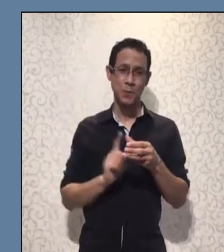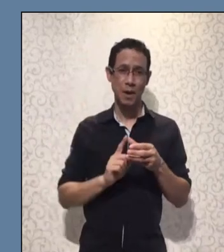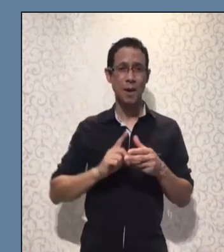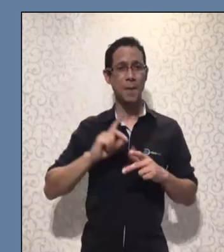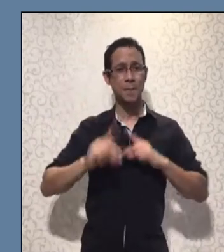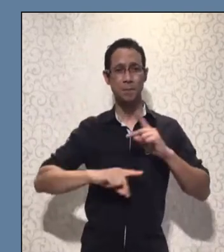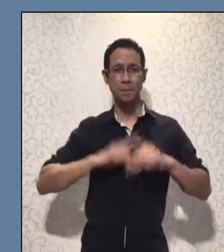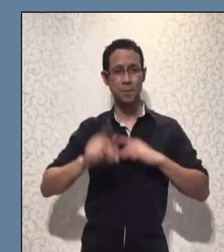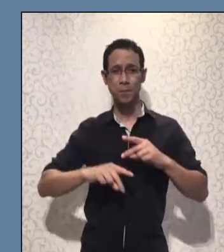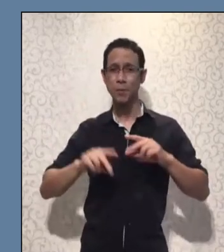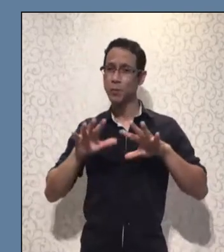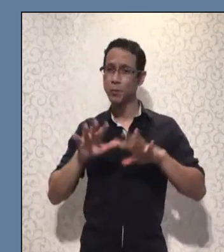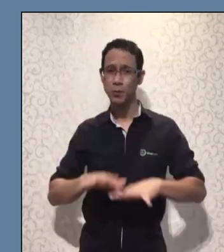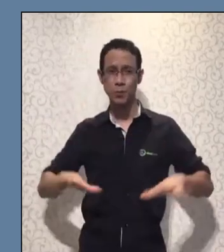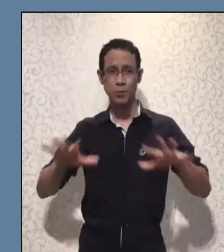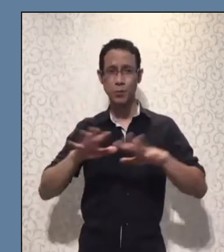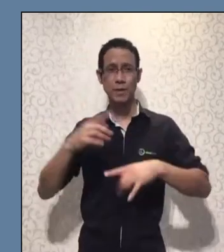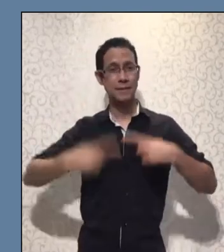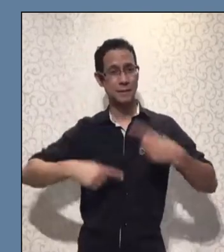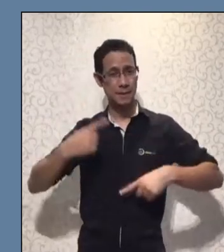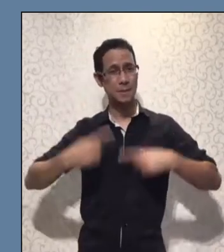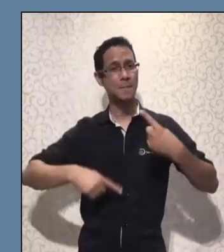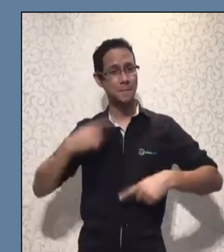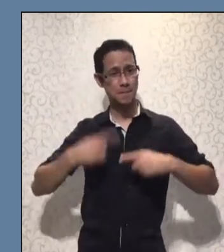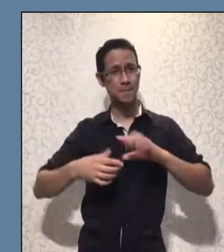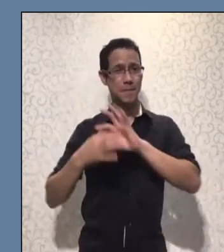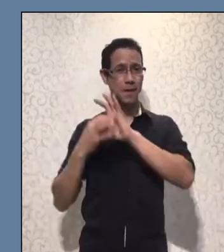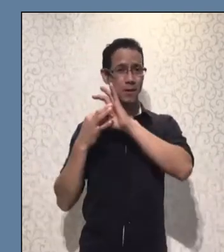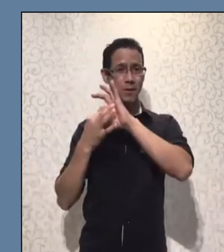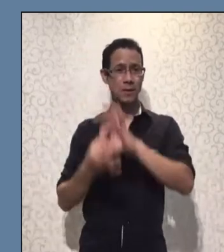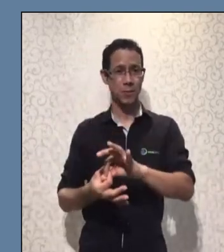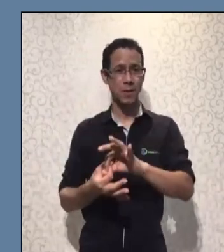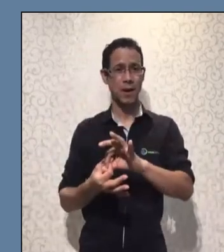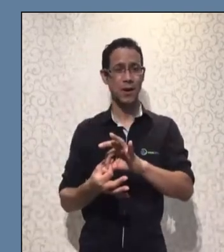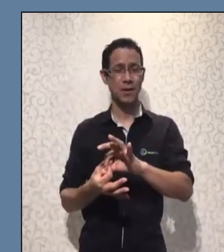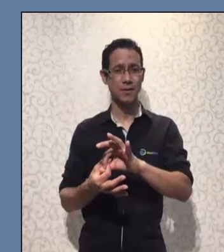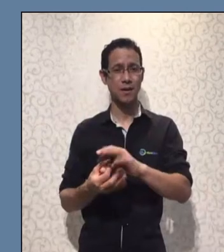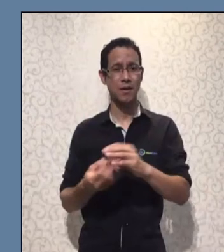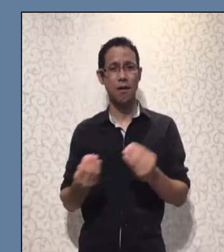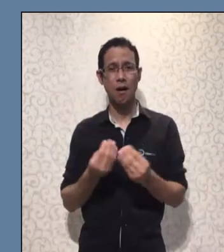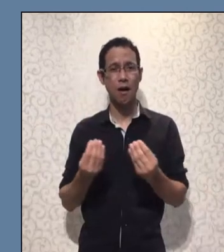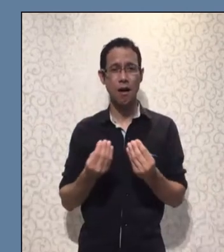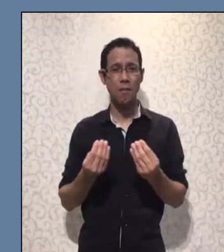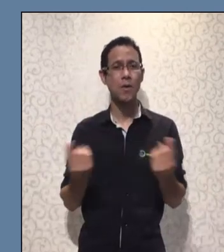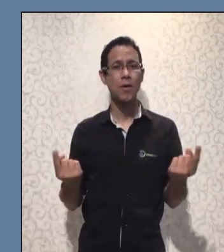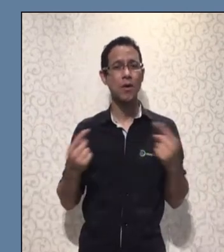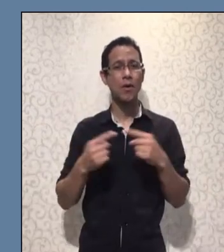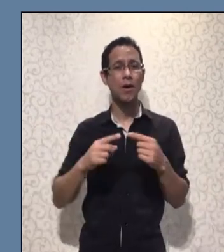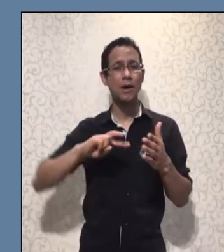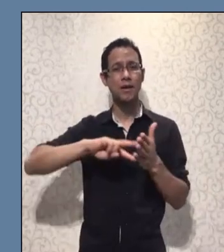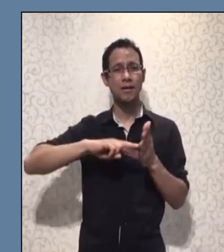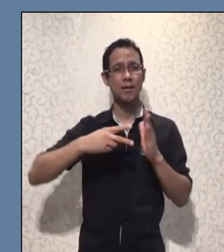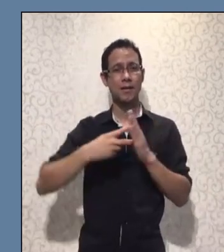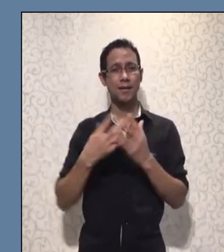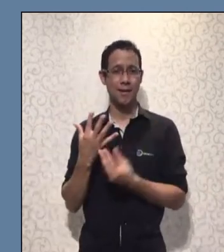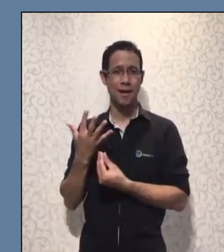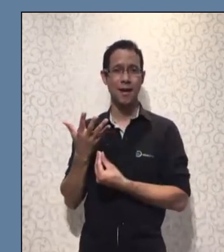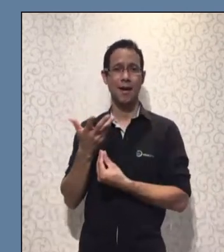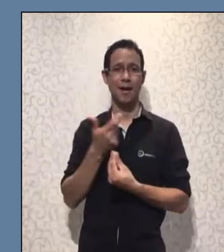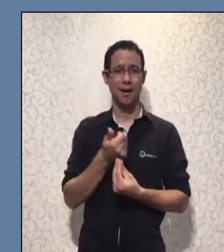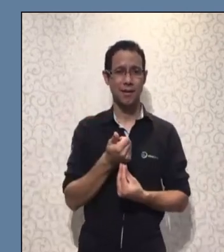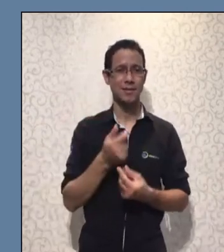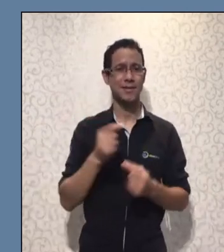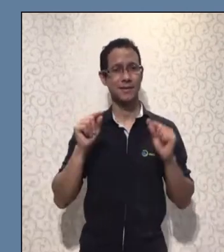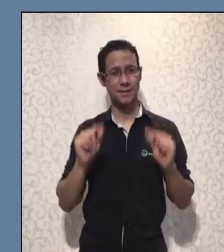debate contemporâneo, né? No debate sobre a arte. É disso que se trata, fundamentalmente. O museu trata